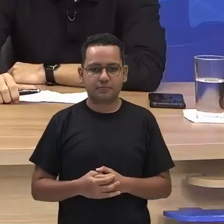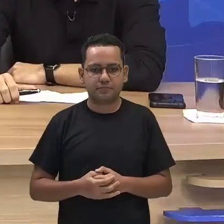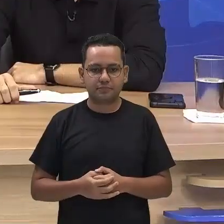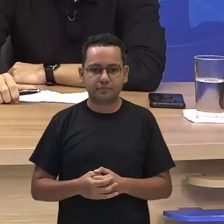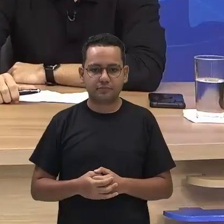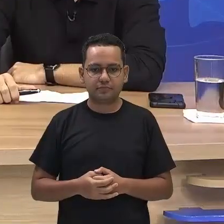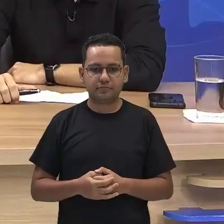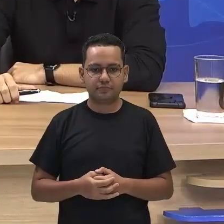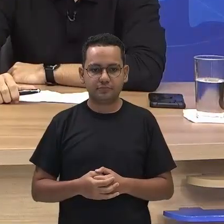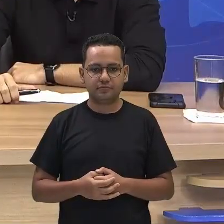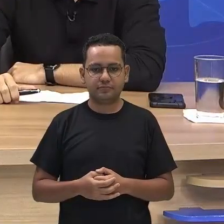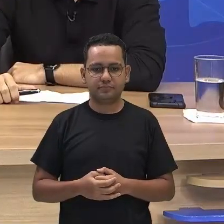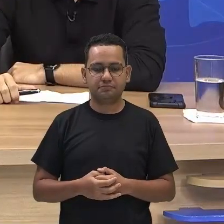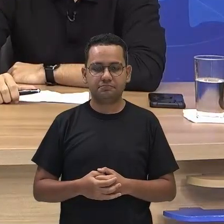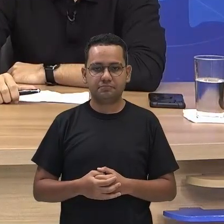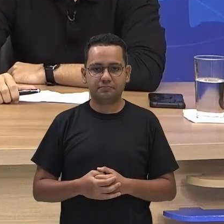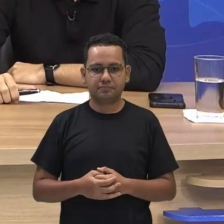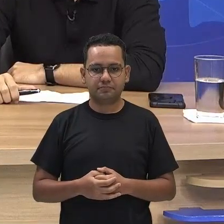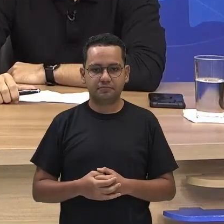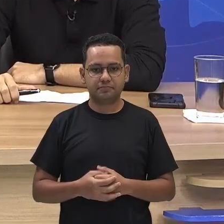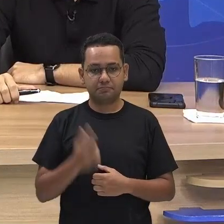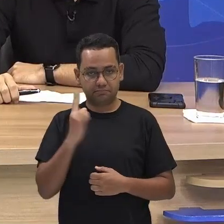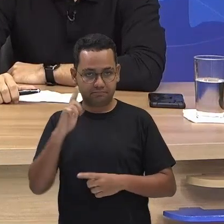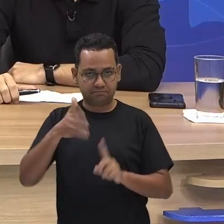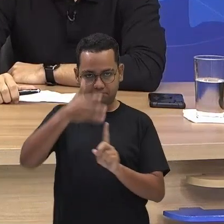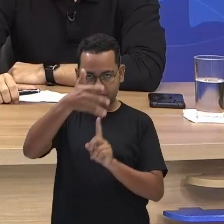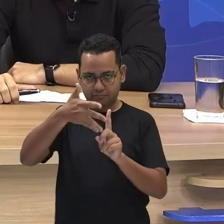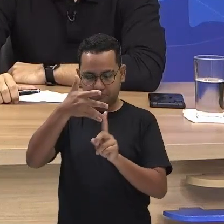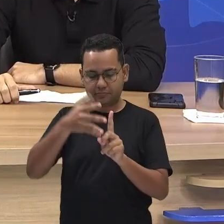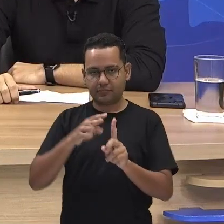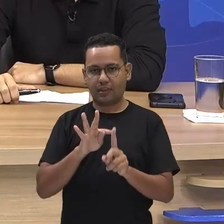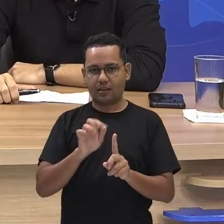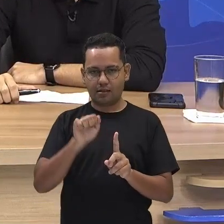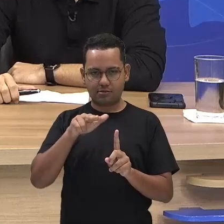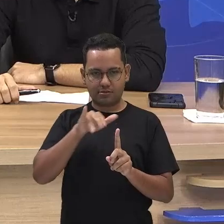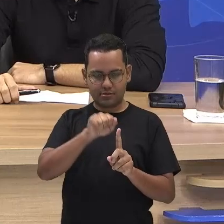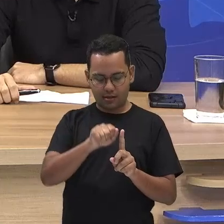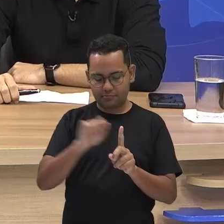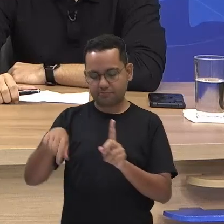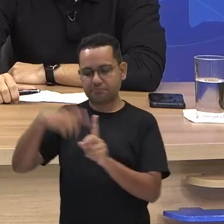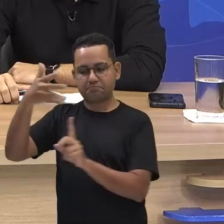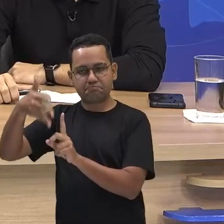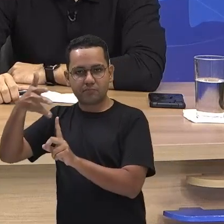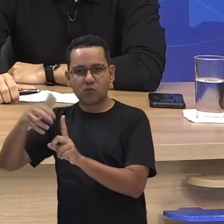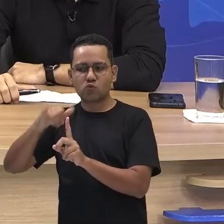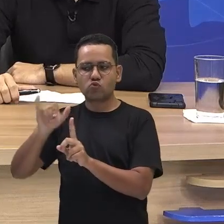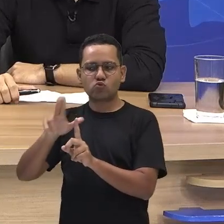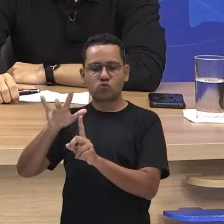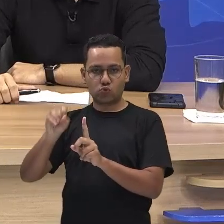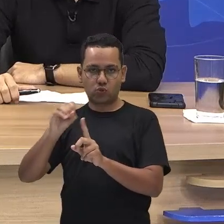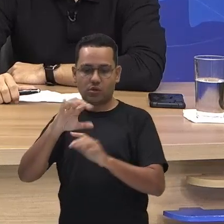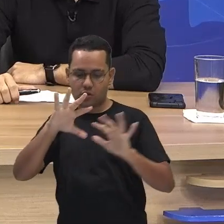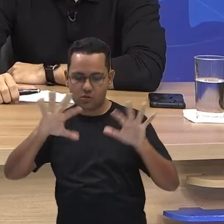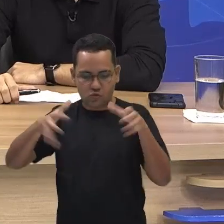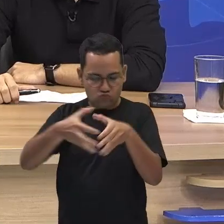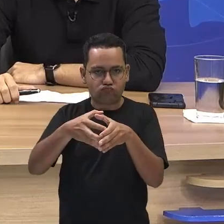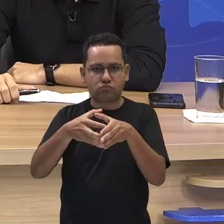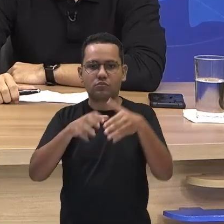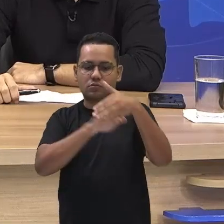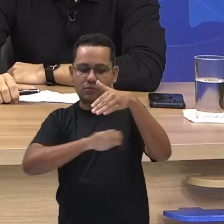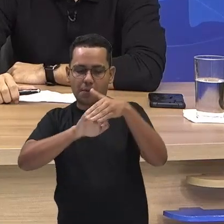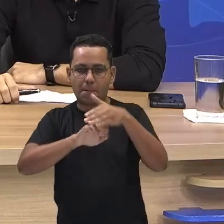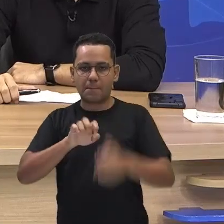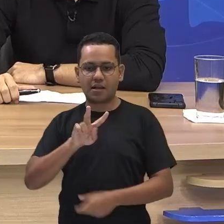Eu estou aqui com a Dainara e o Júlio, que também fazem parte do grupo VAT, estão representando aqui